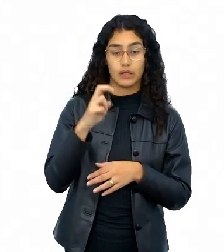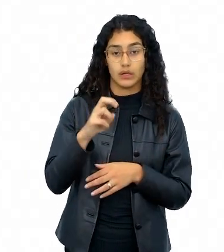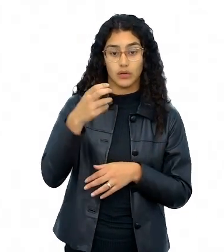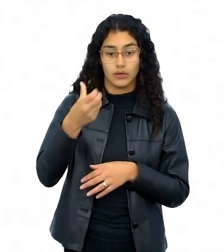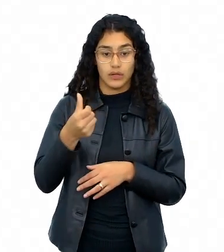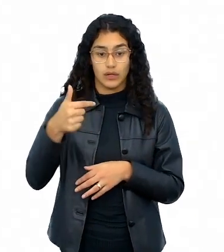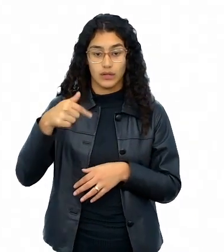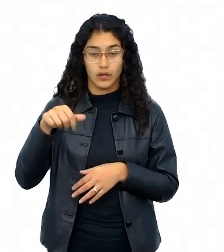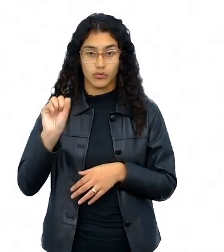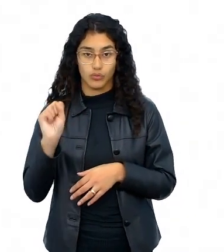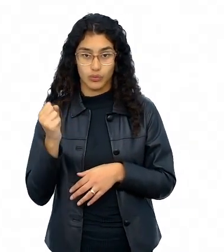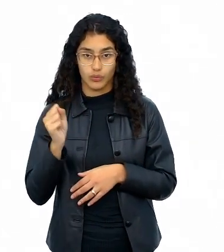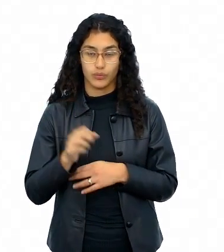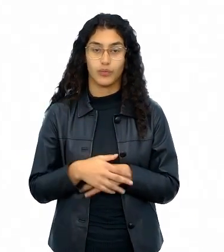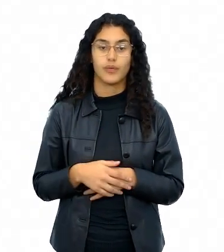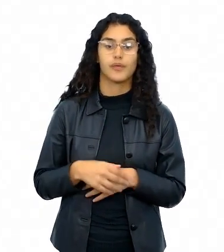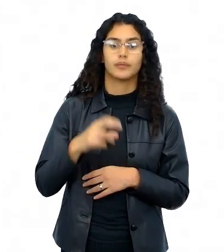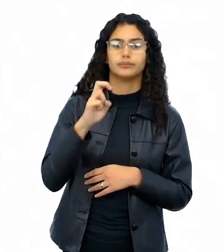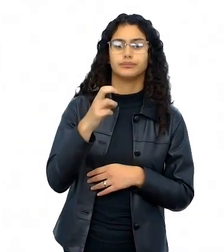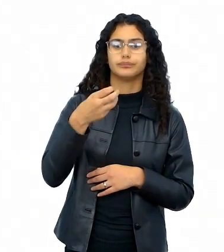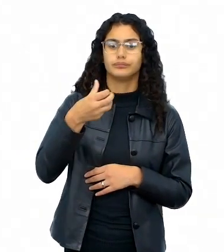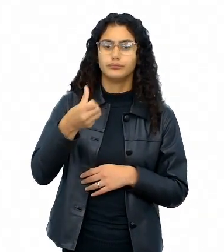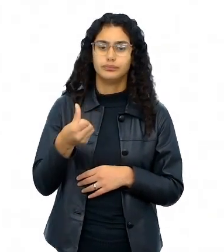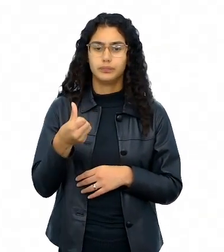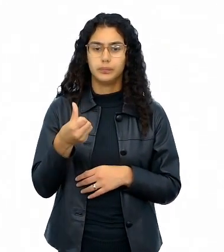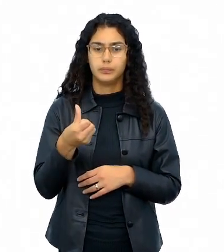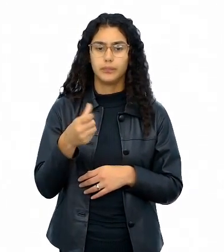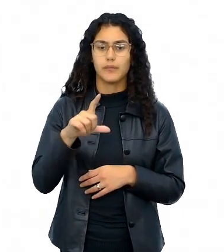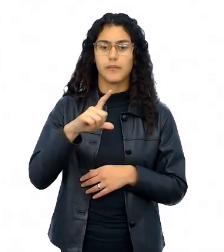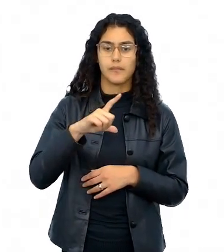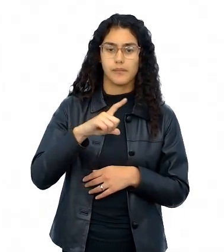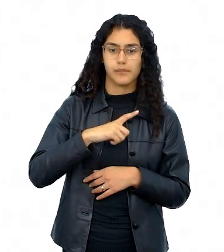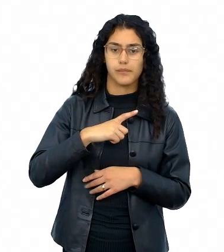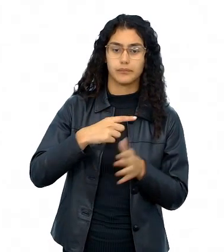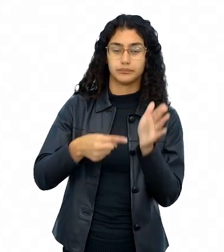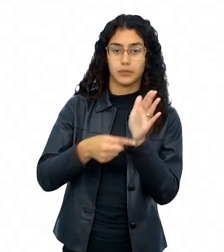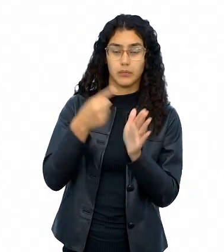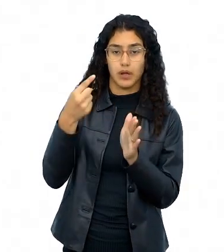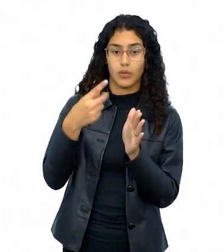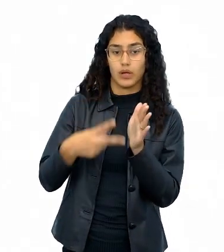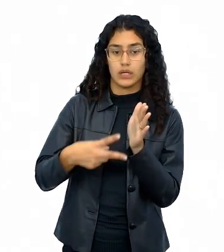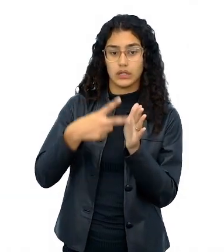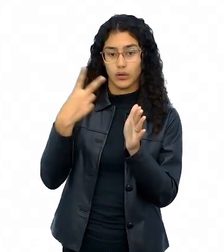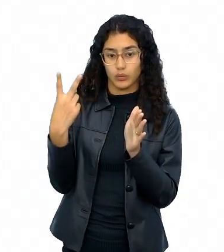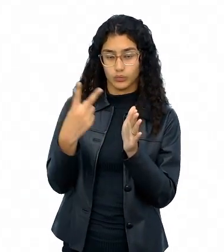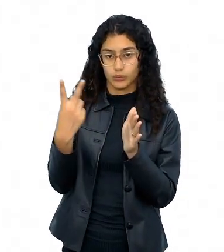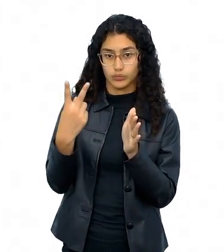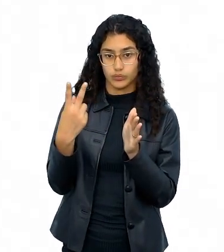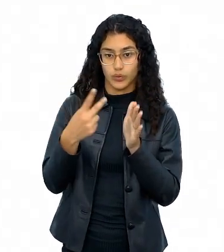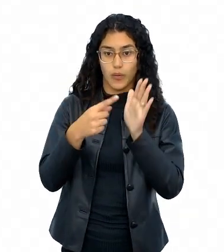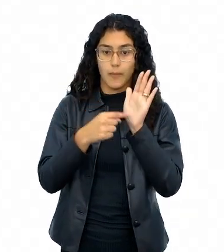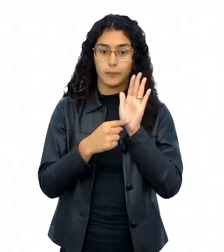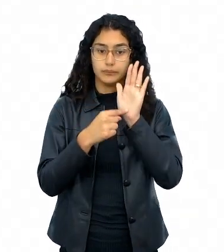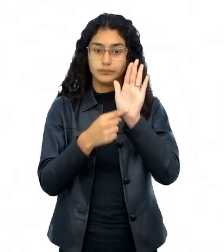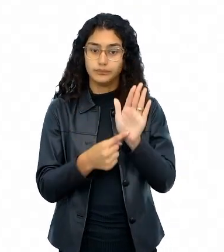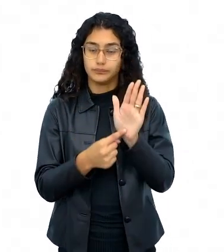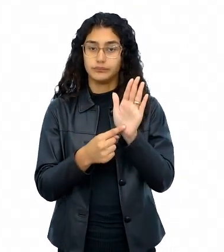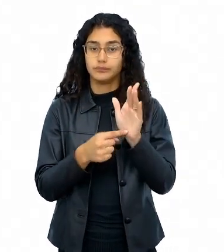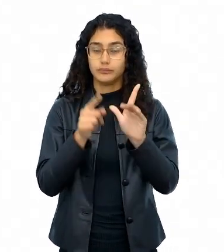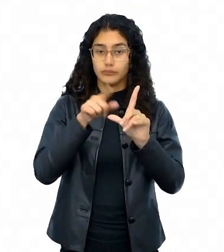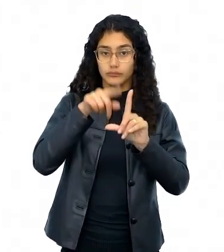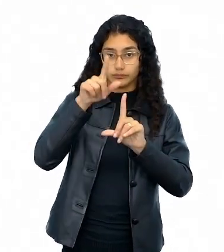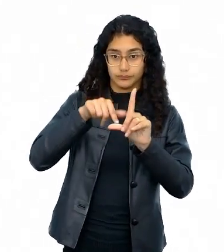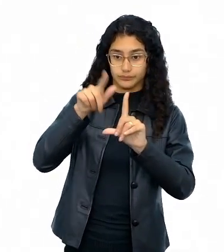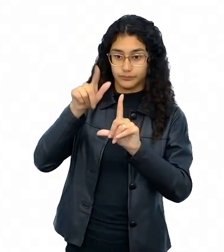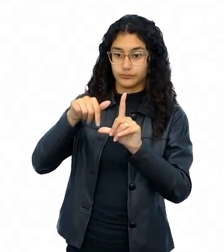6, 7, 8. 5 e 6 é zeros das funções de primeiro e segundo grau na sua representação